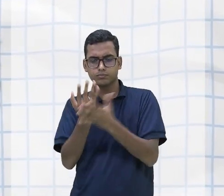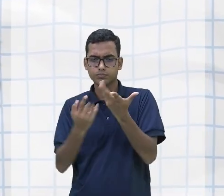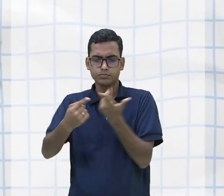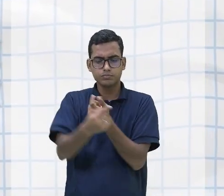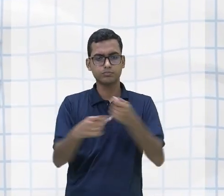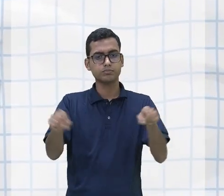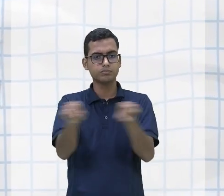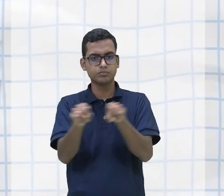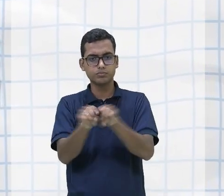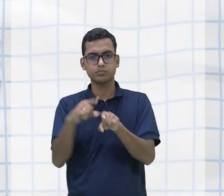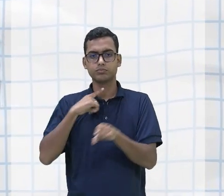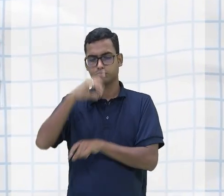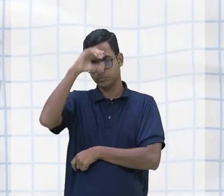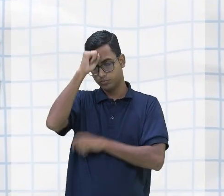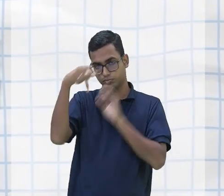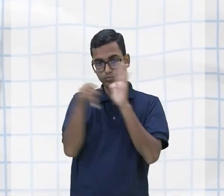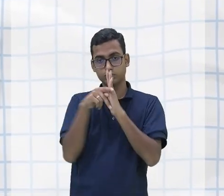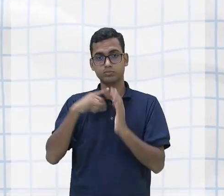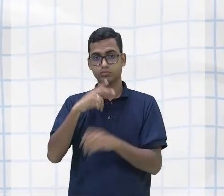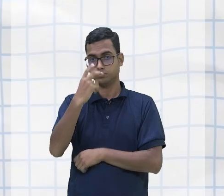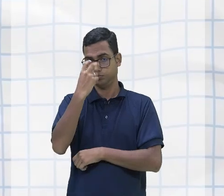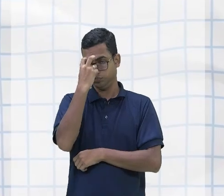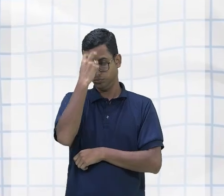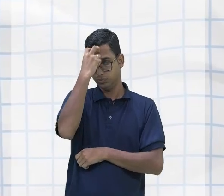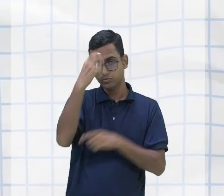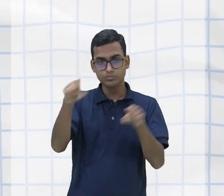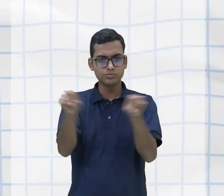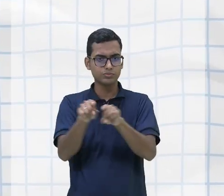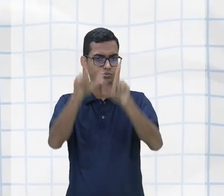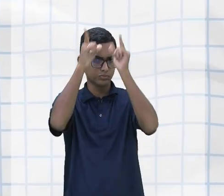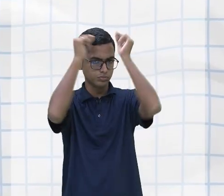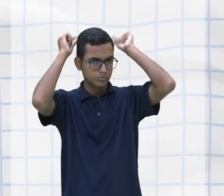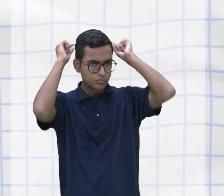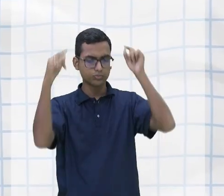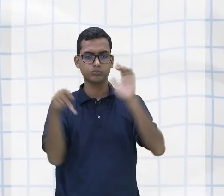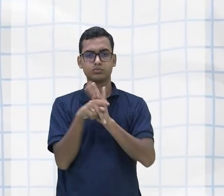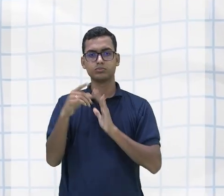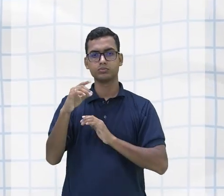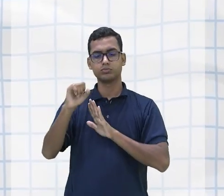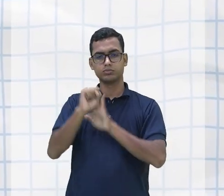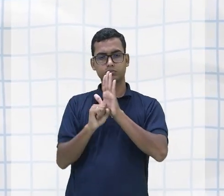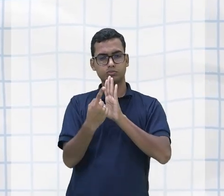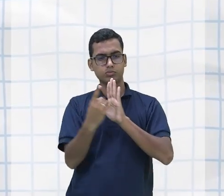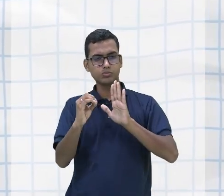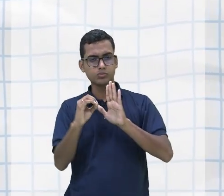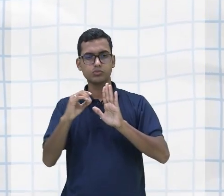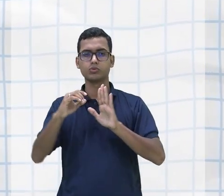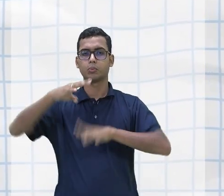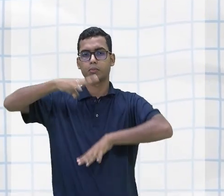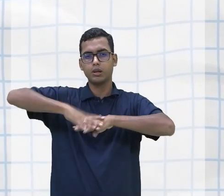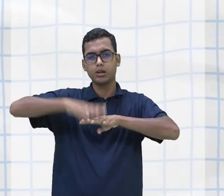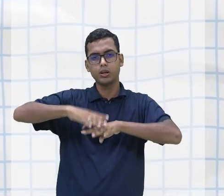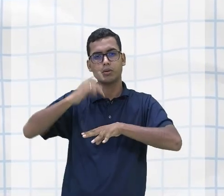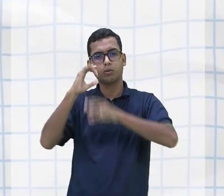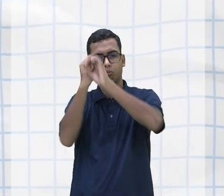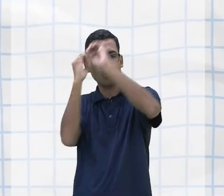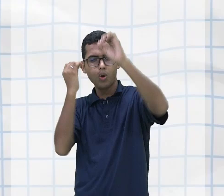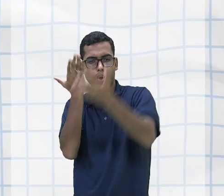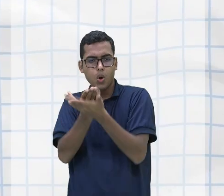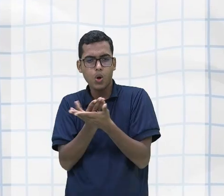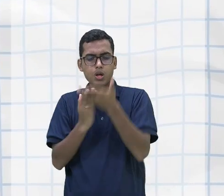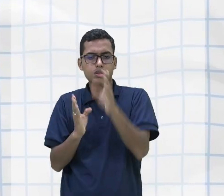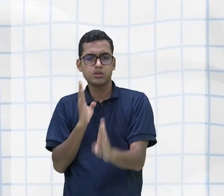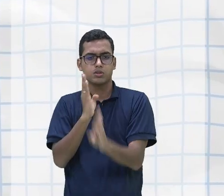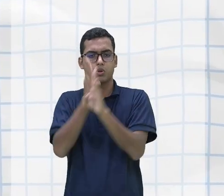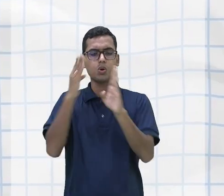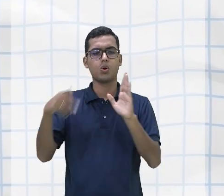com os hindus. E no século X, um matemático e astrônomo chamado Ibn Yunus encontrou uma fórmula de